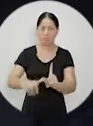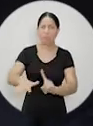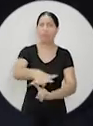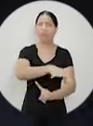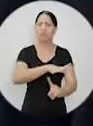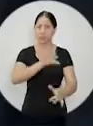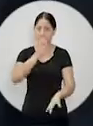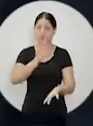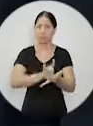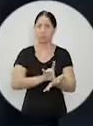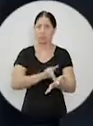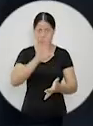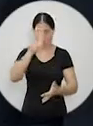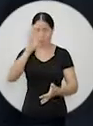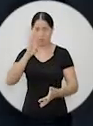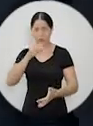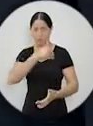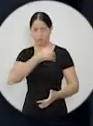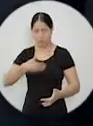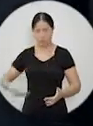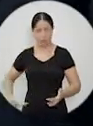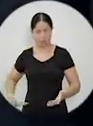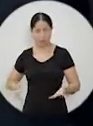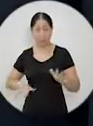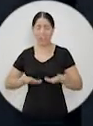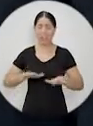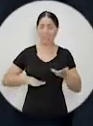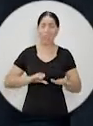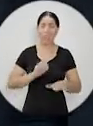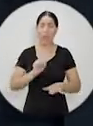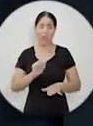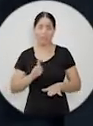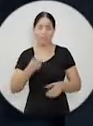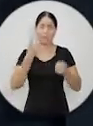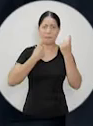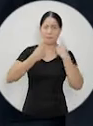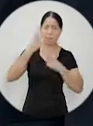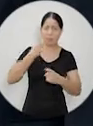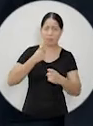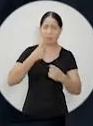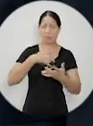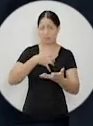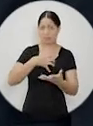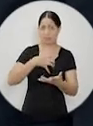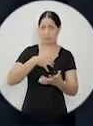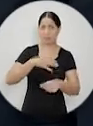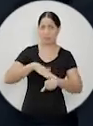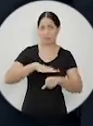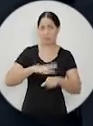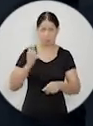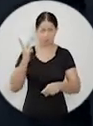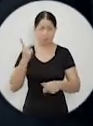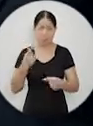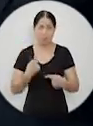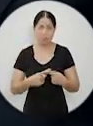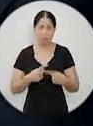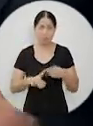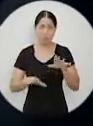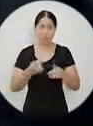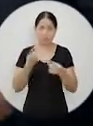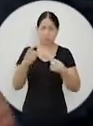em especial, as condutas dos governantes. A ordem tem preocupação com a liberdade de imprensa nesse momento da história.